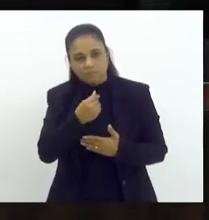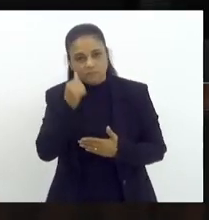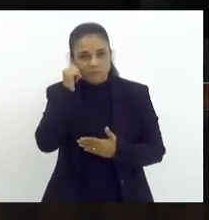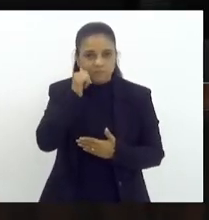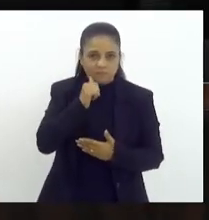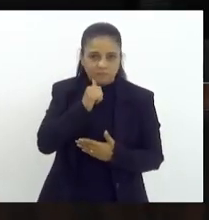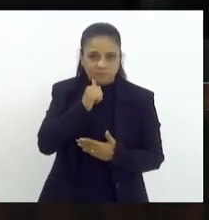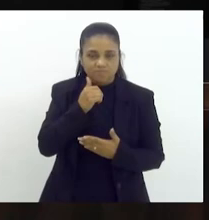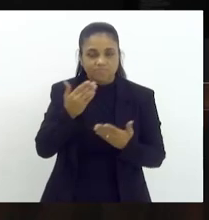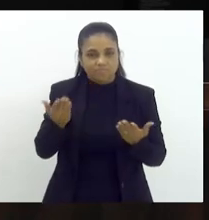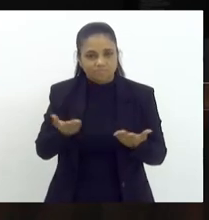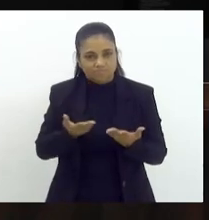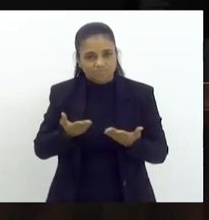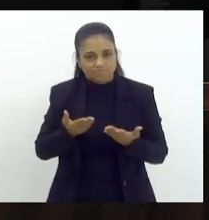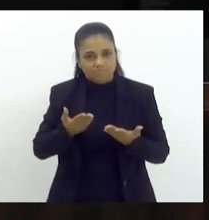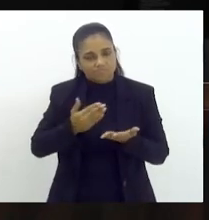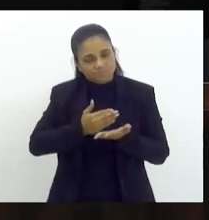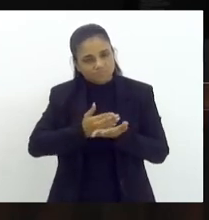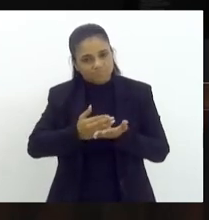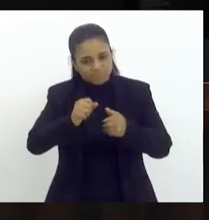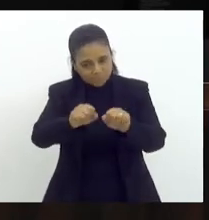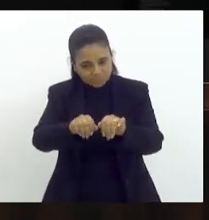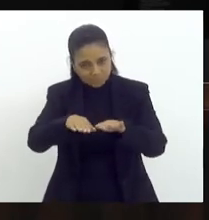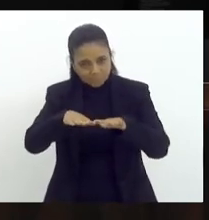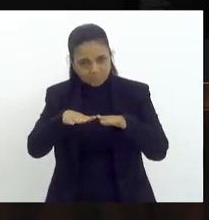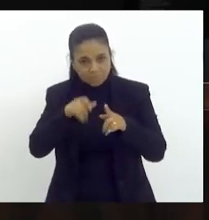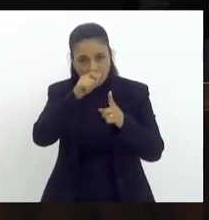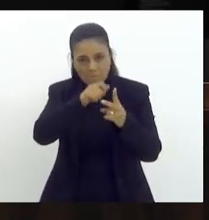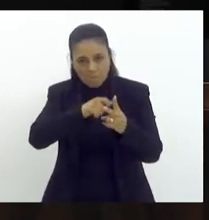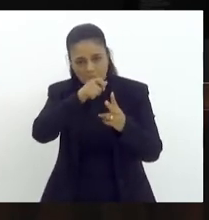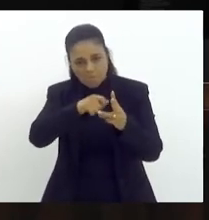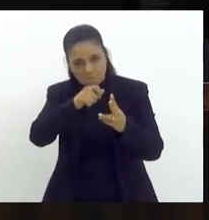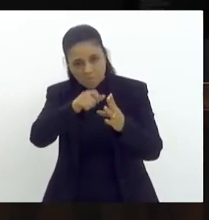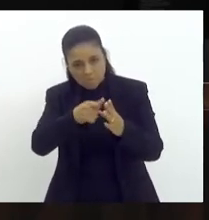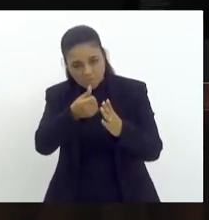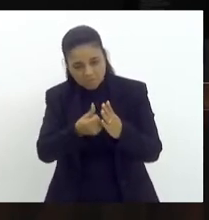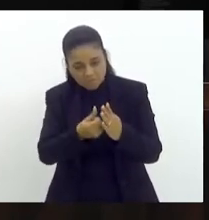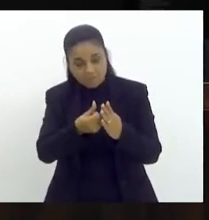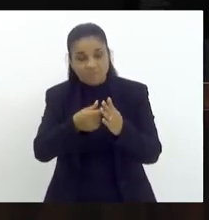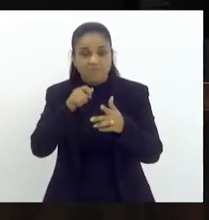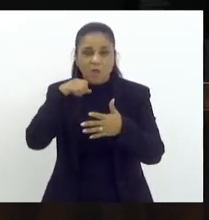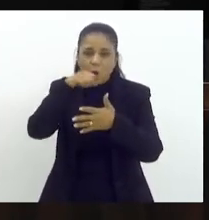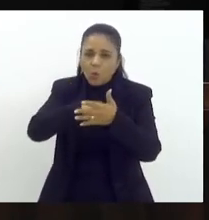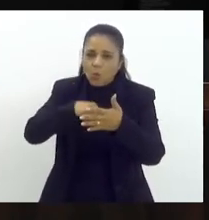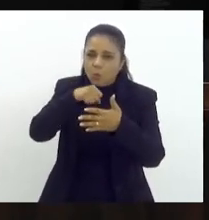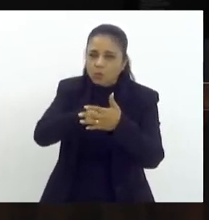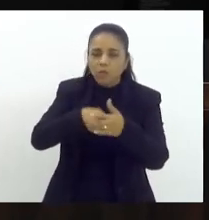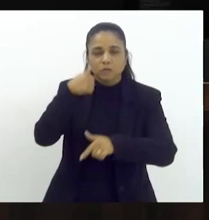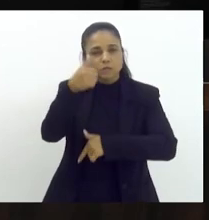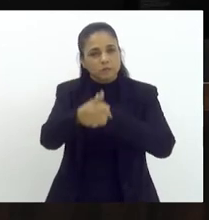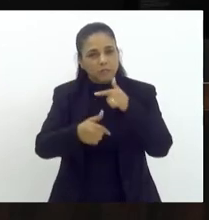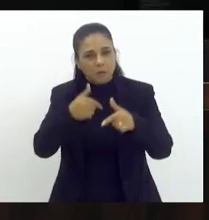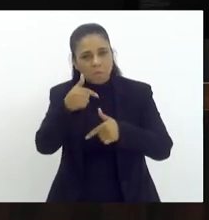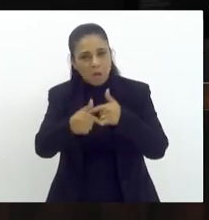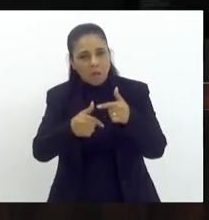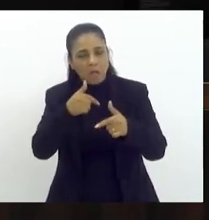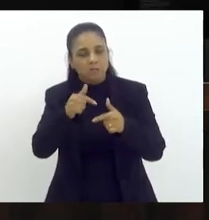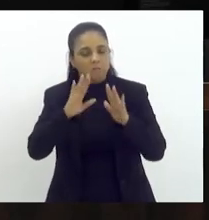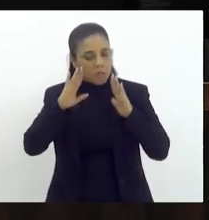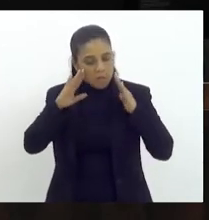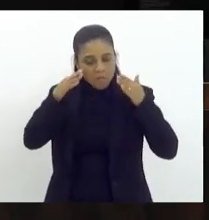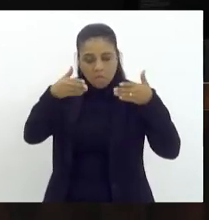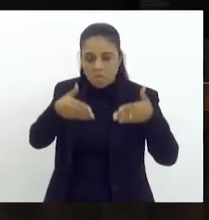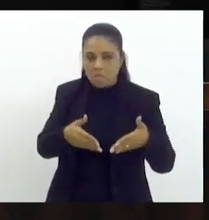por esse início de legislatura esses meses de luta trabalhando em prol da